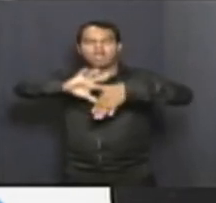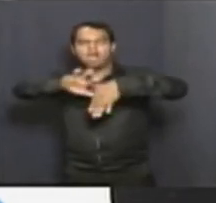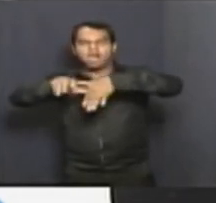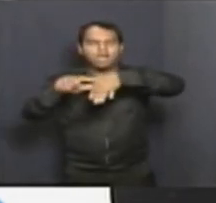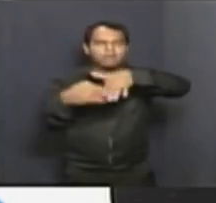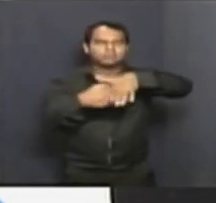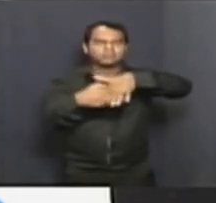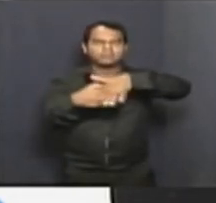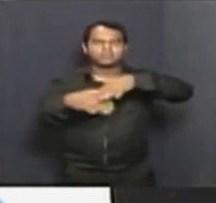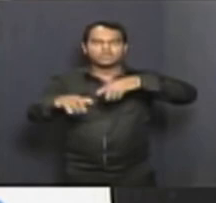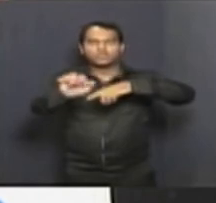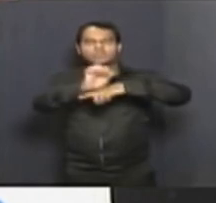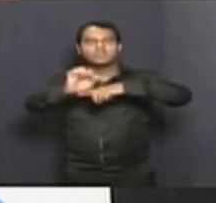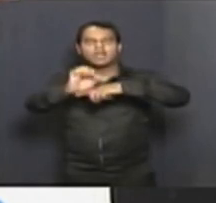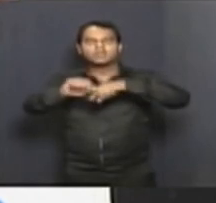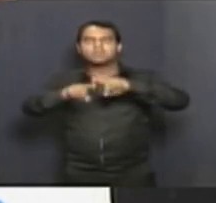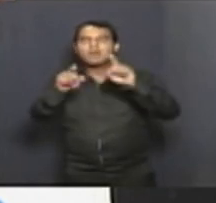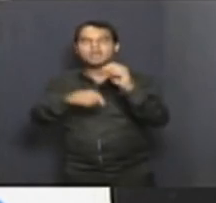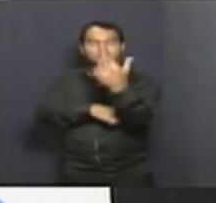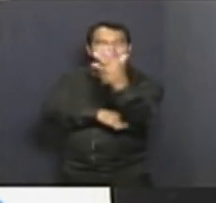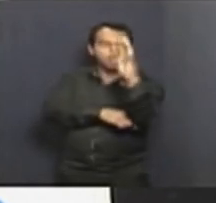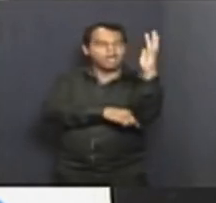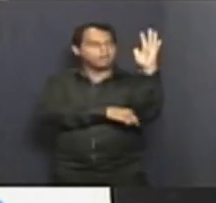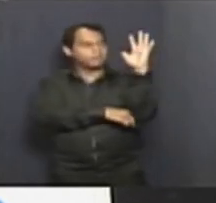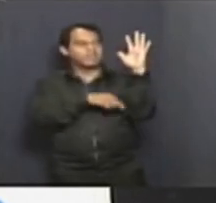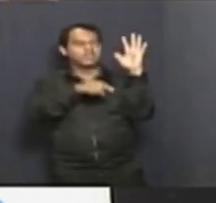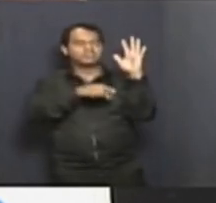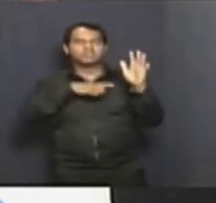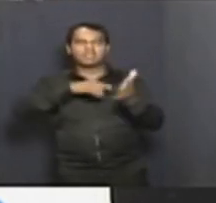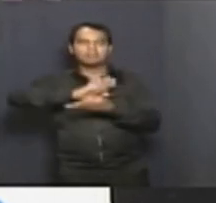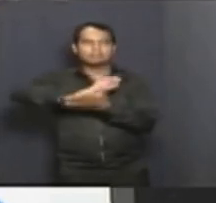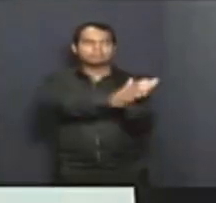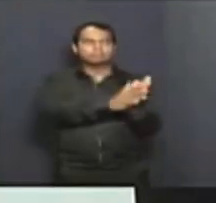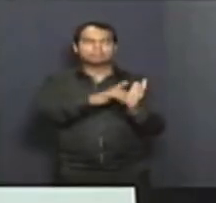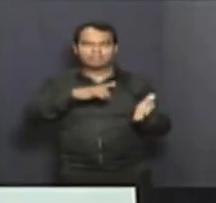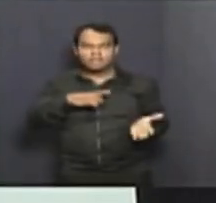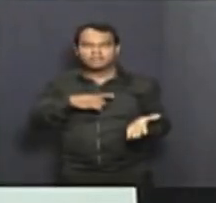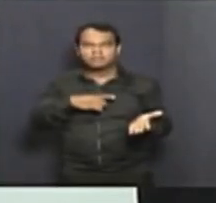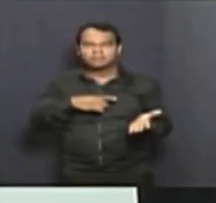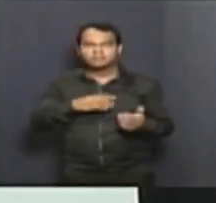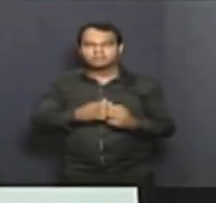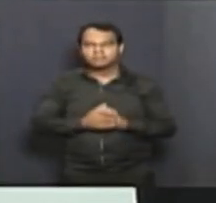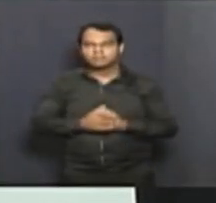meio ambiente também está sendo afetado sem dúvida